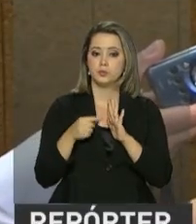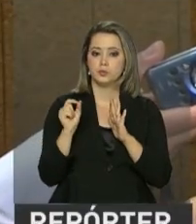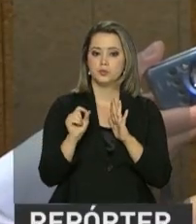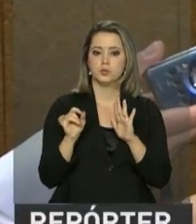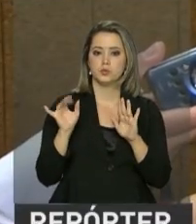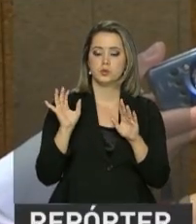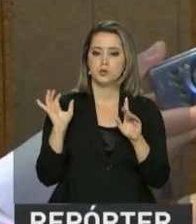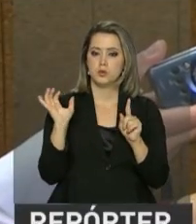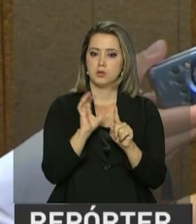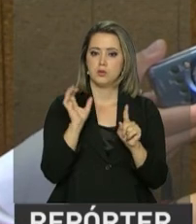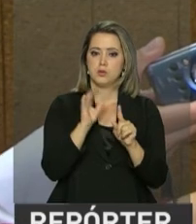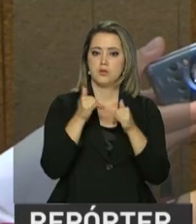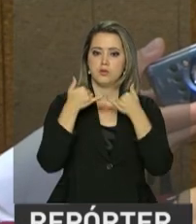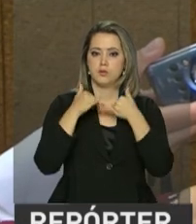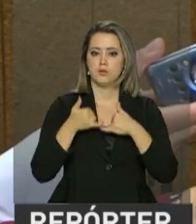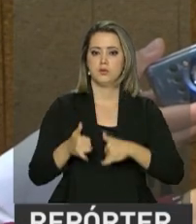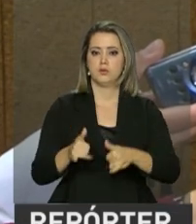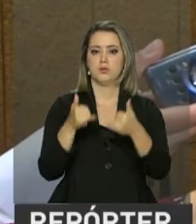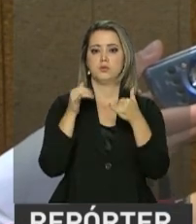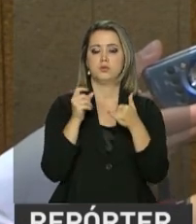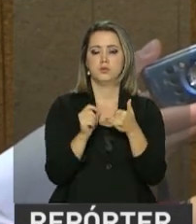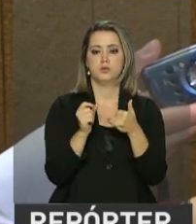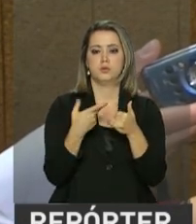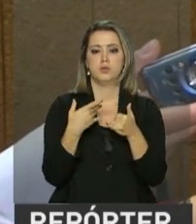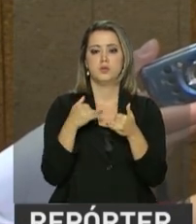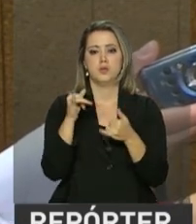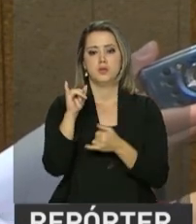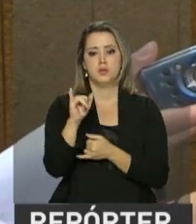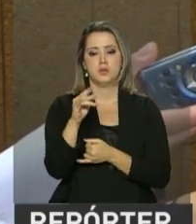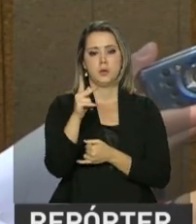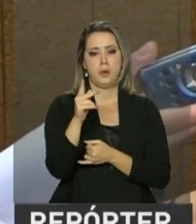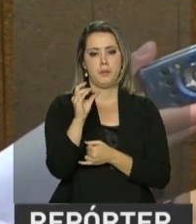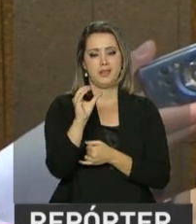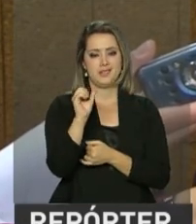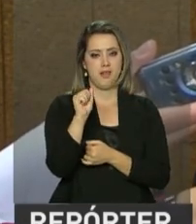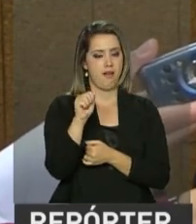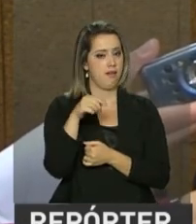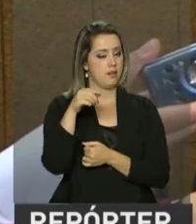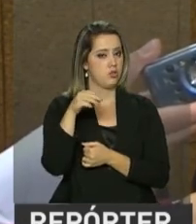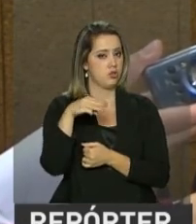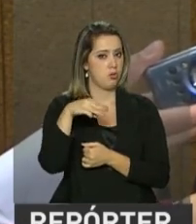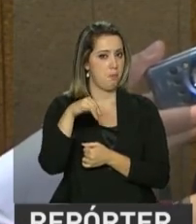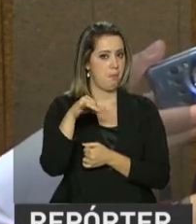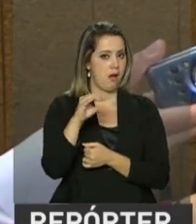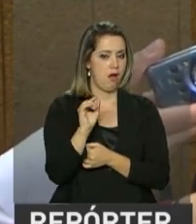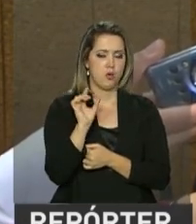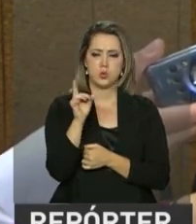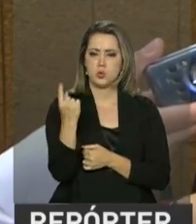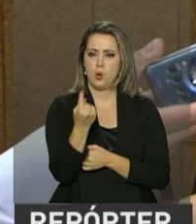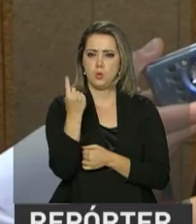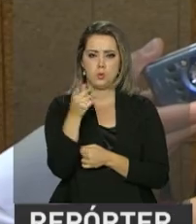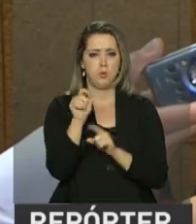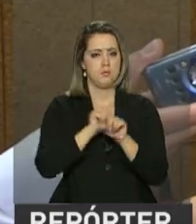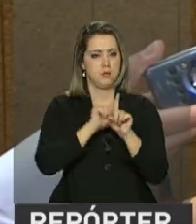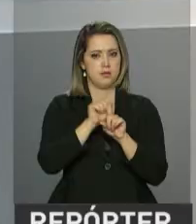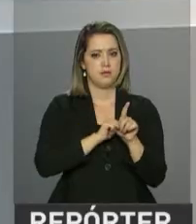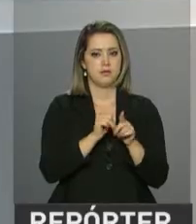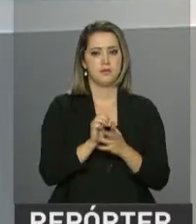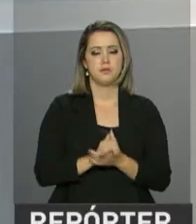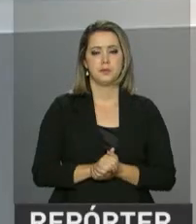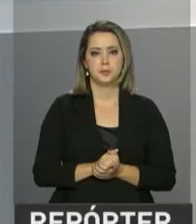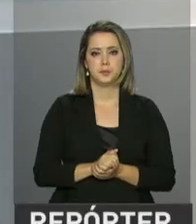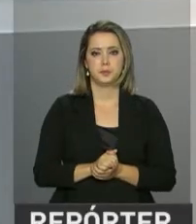pressão forte da energia elétrica no índice de maio totalmente pontual que não vai se repetir